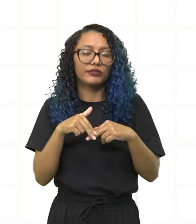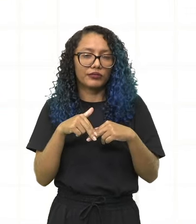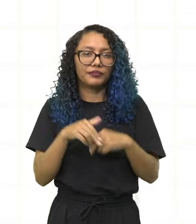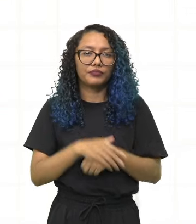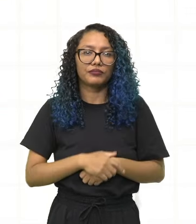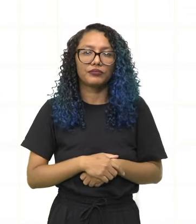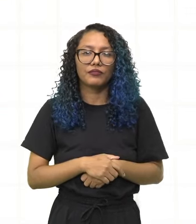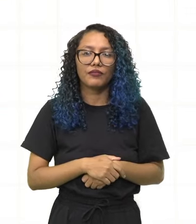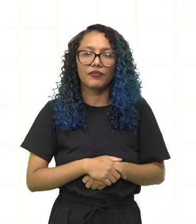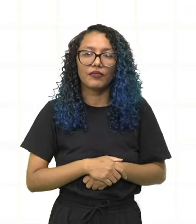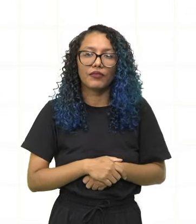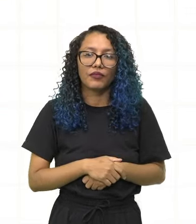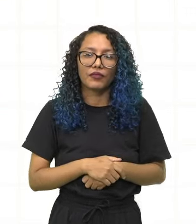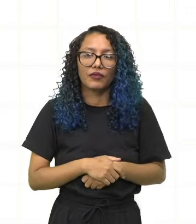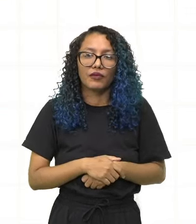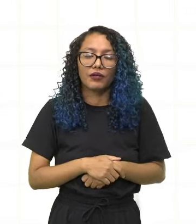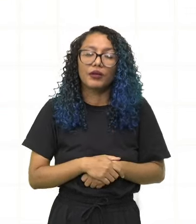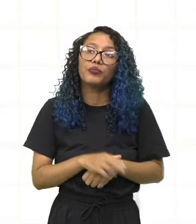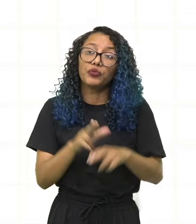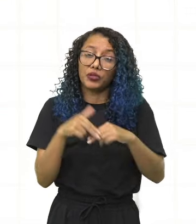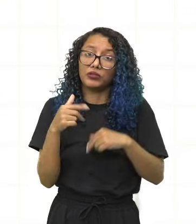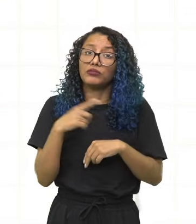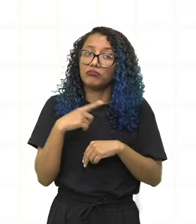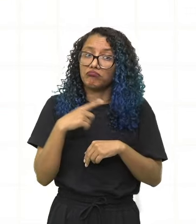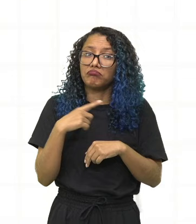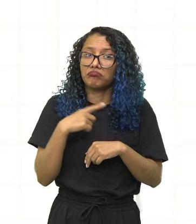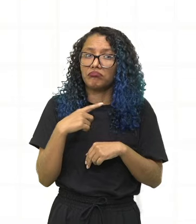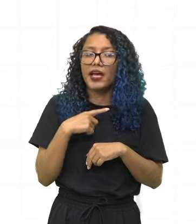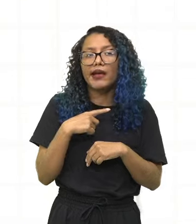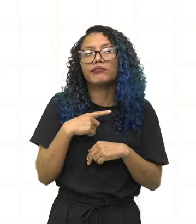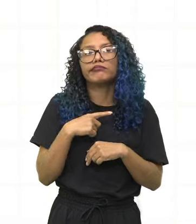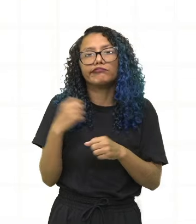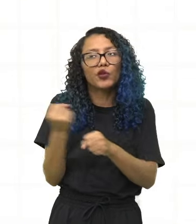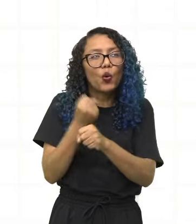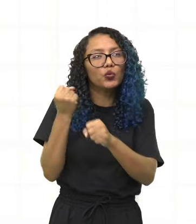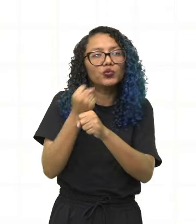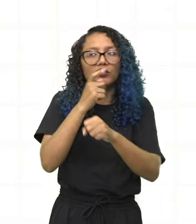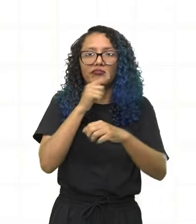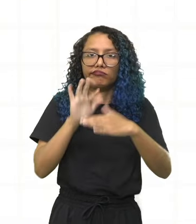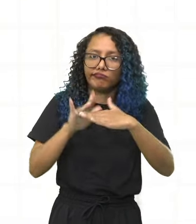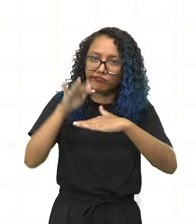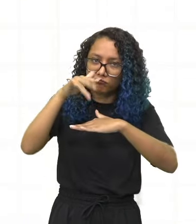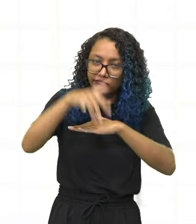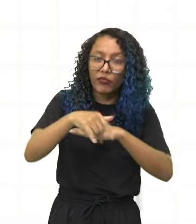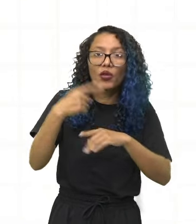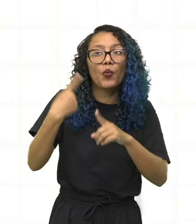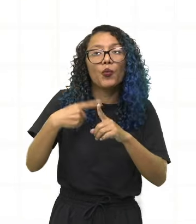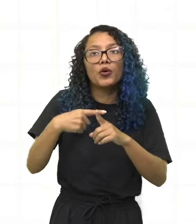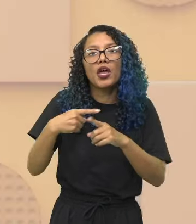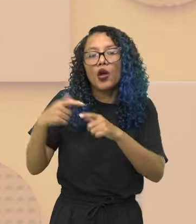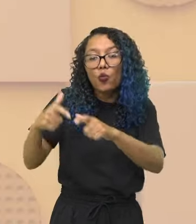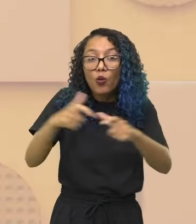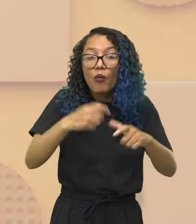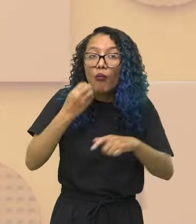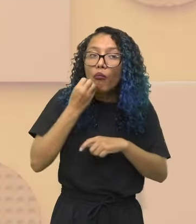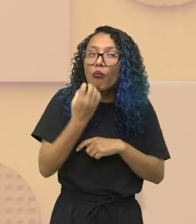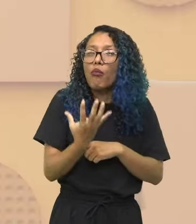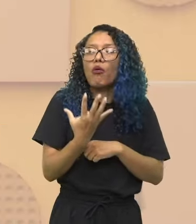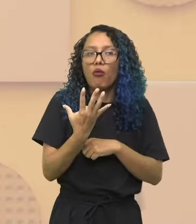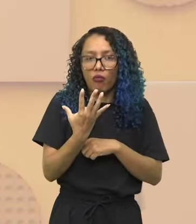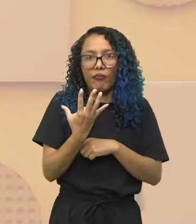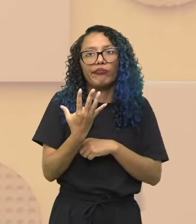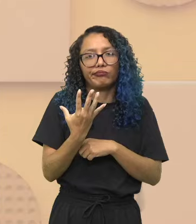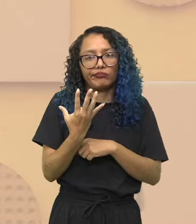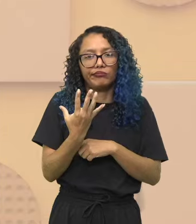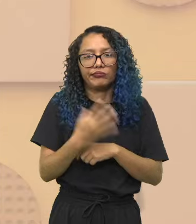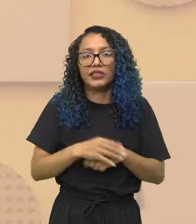Que tem a maior participação, conforme a gente verificou ali no gráfico, com relação à geração